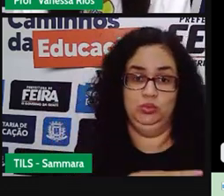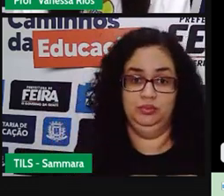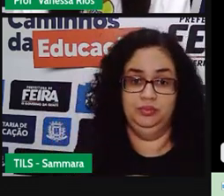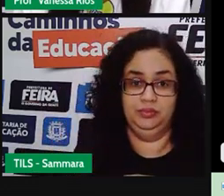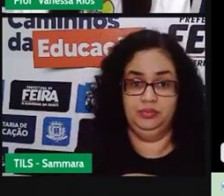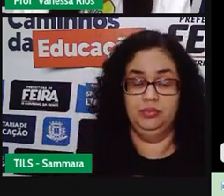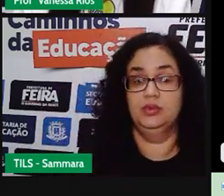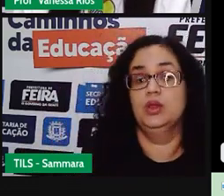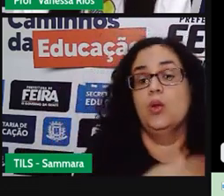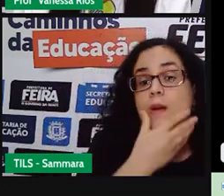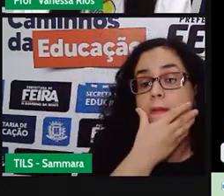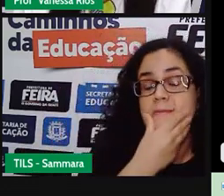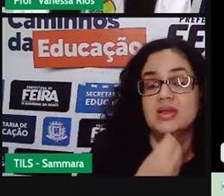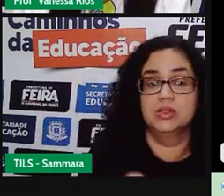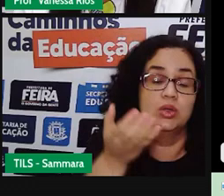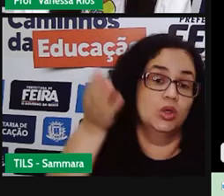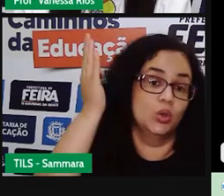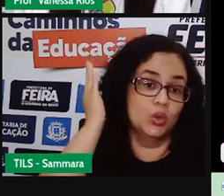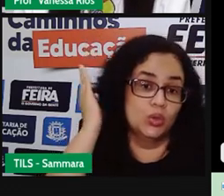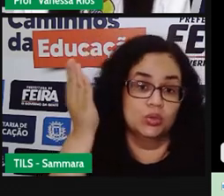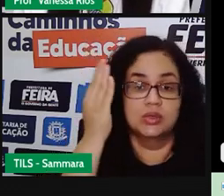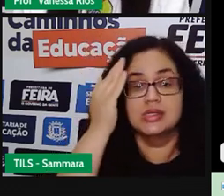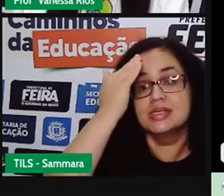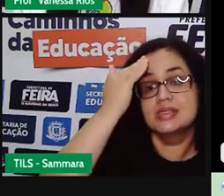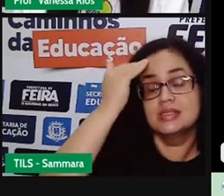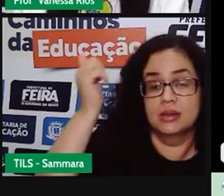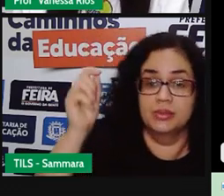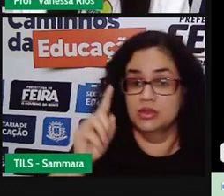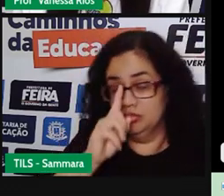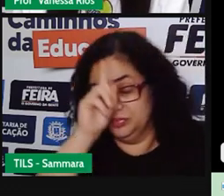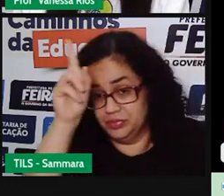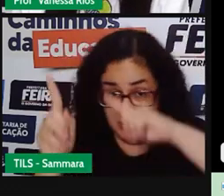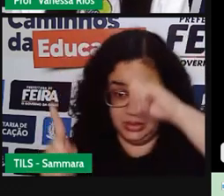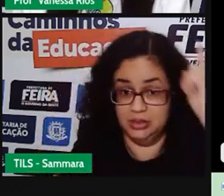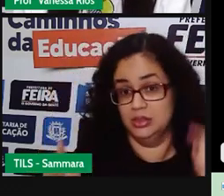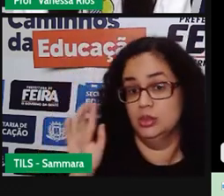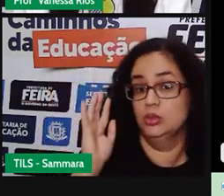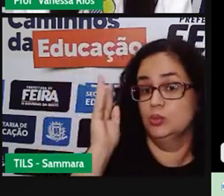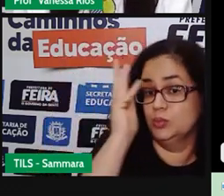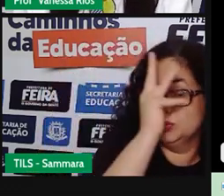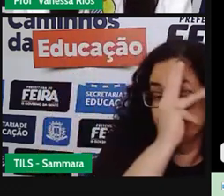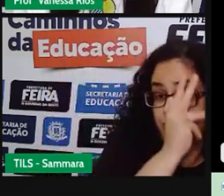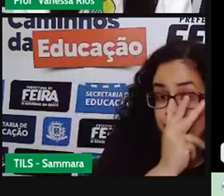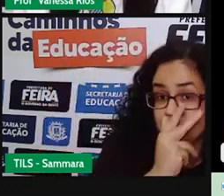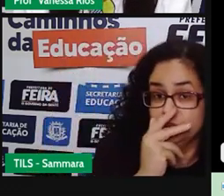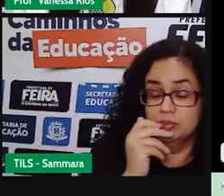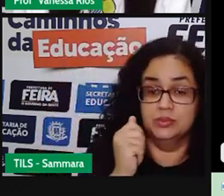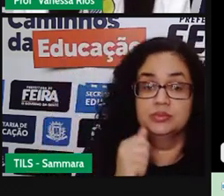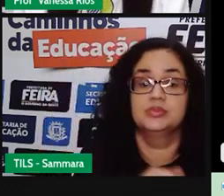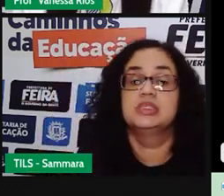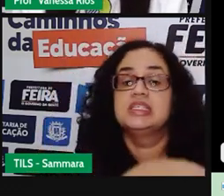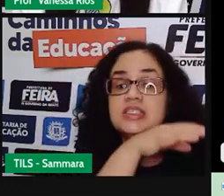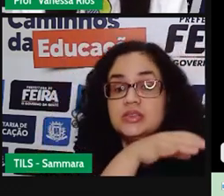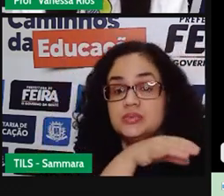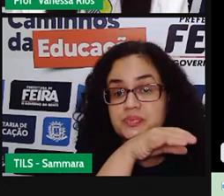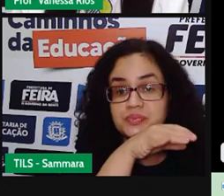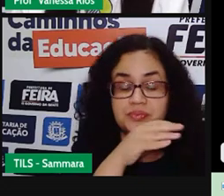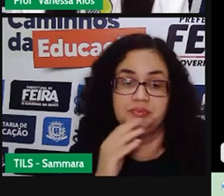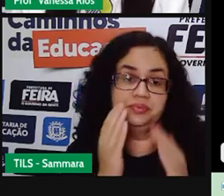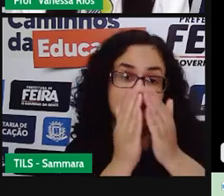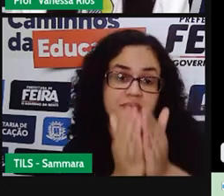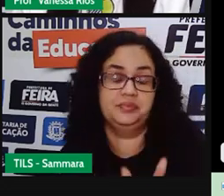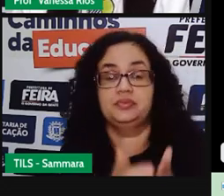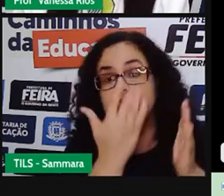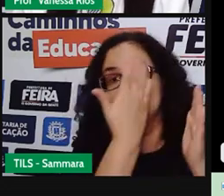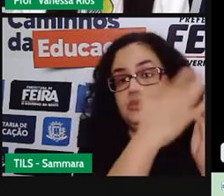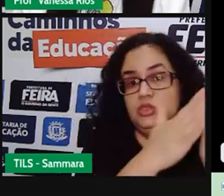bonitas com pessoas e bichos e com barquinhos no mar. E se eu lesse esse poema de uma forma diferente?